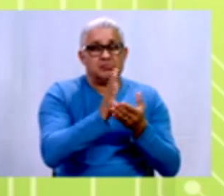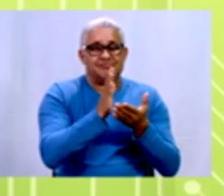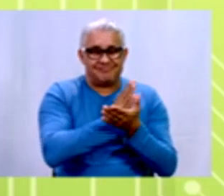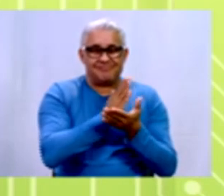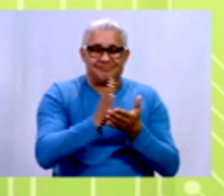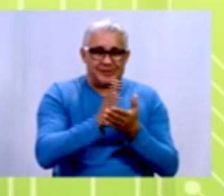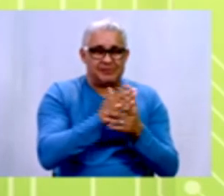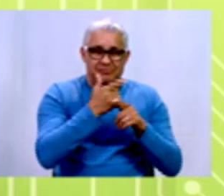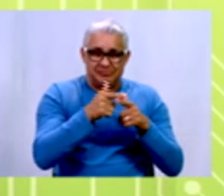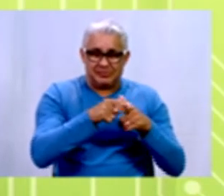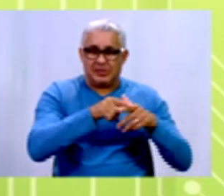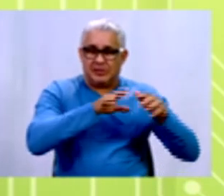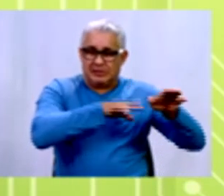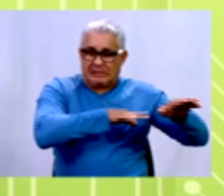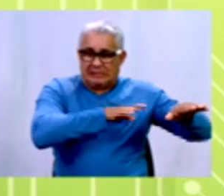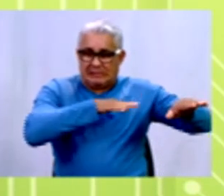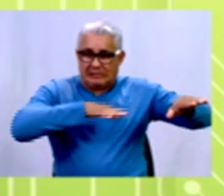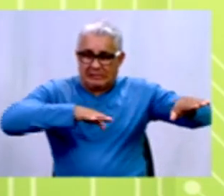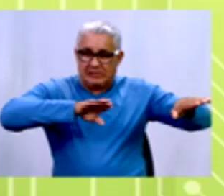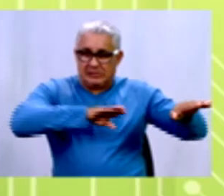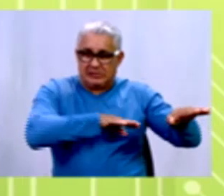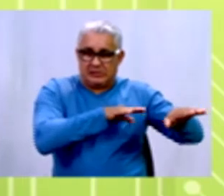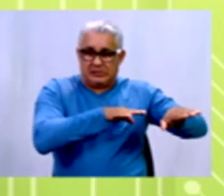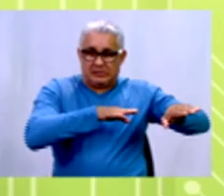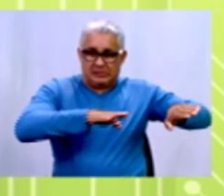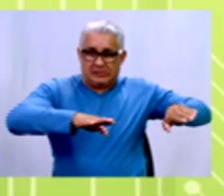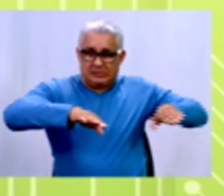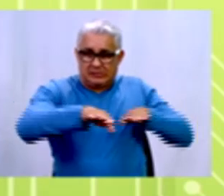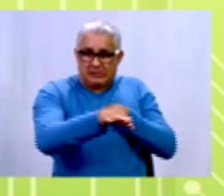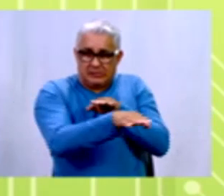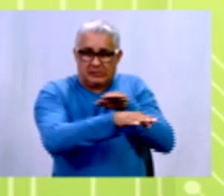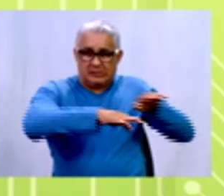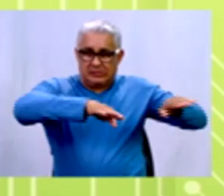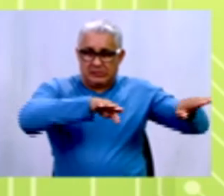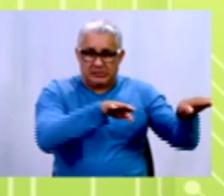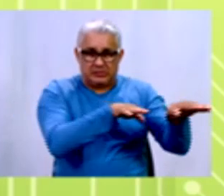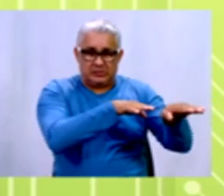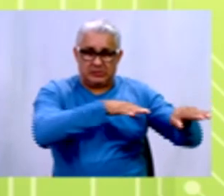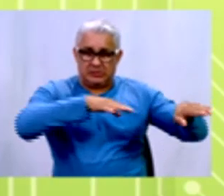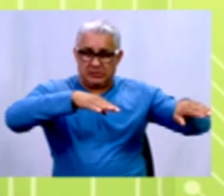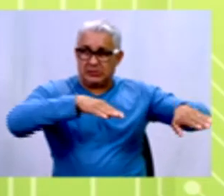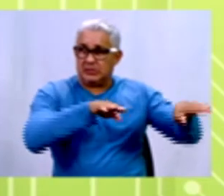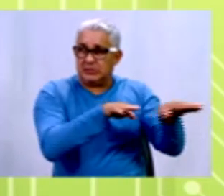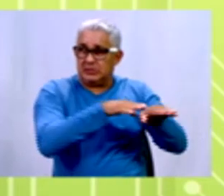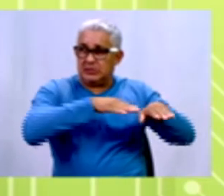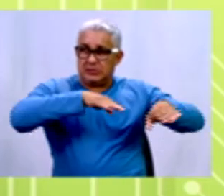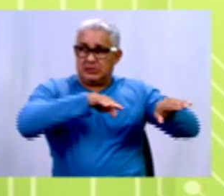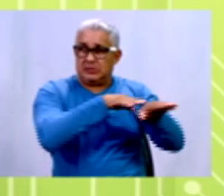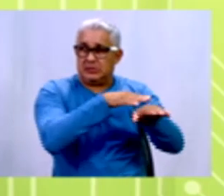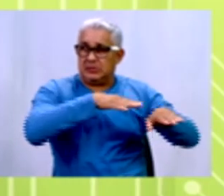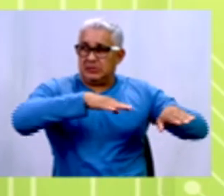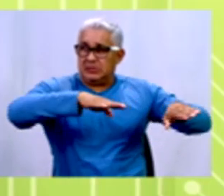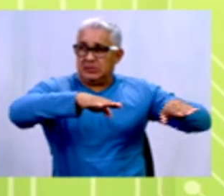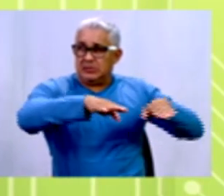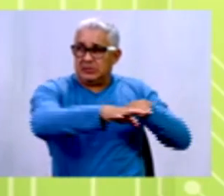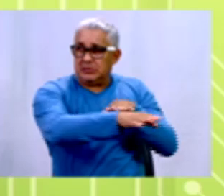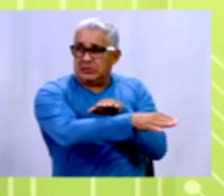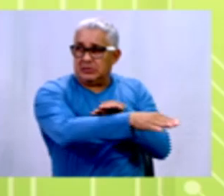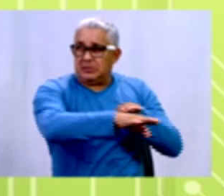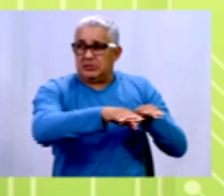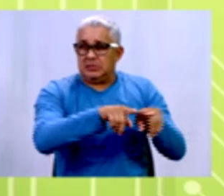de tráfego, passa por alguns problemas durante o percurso